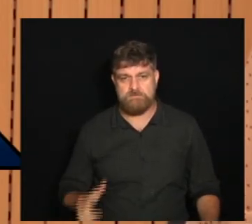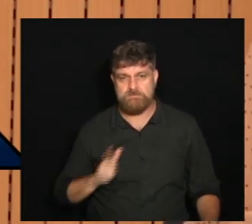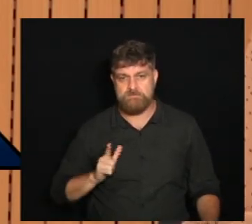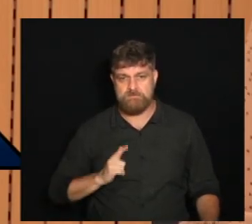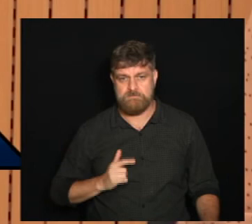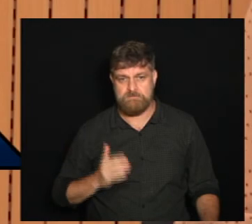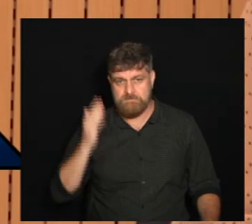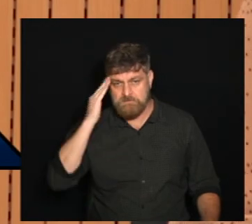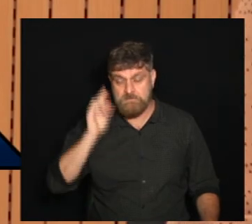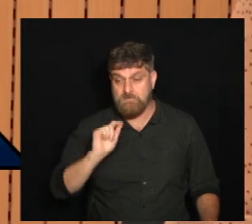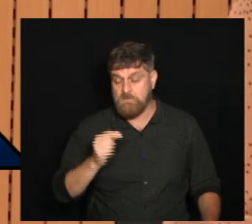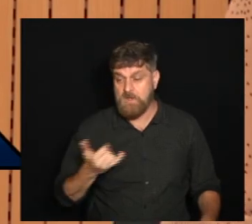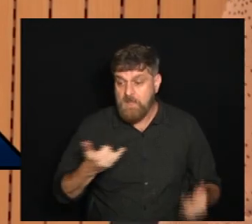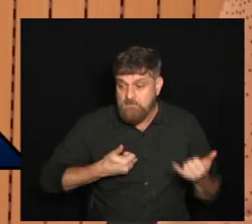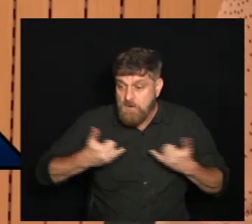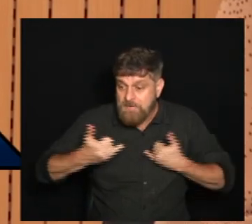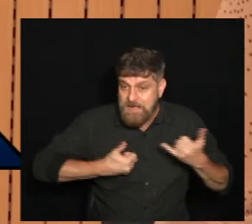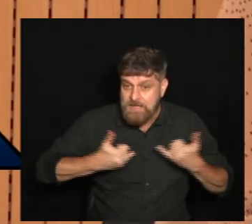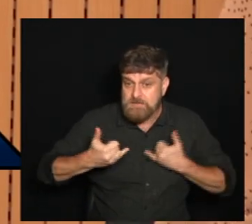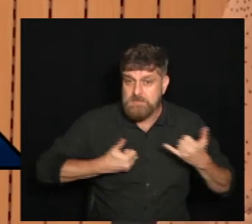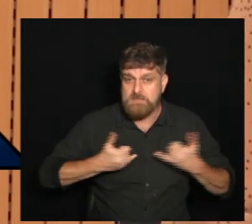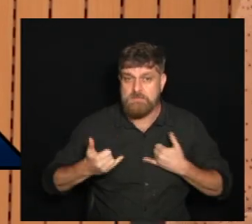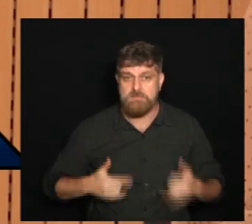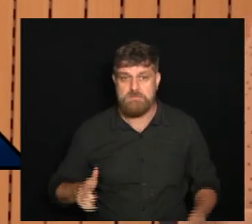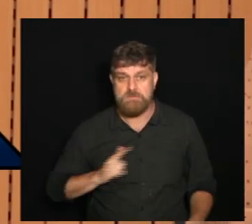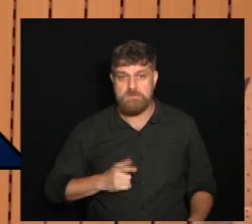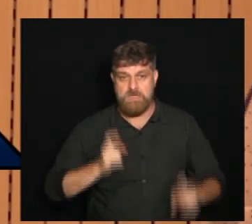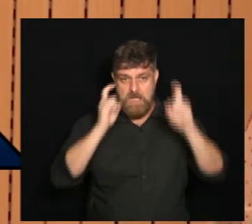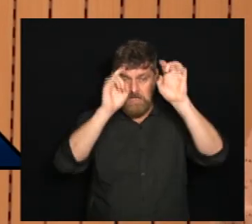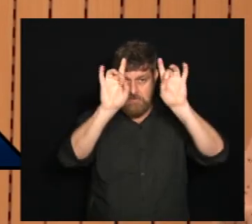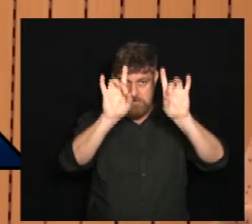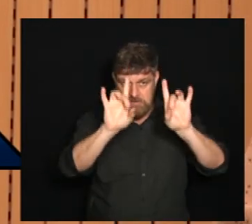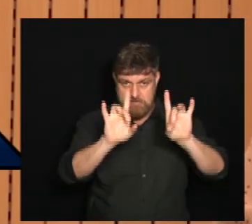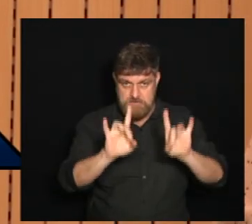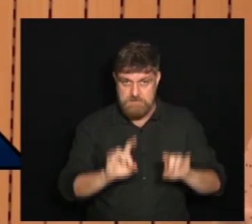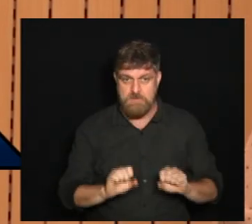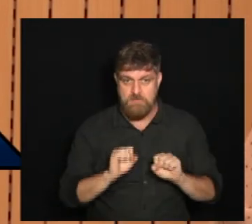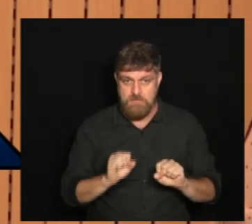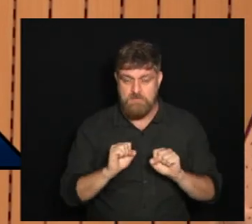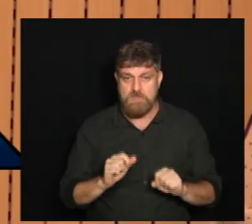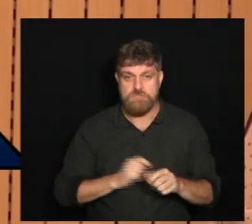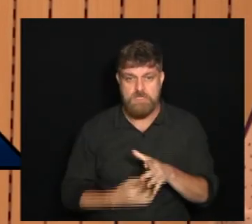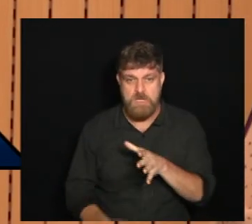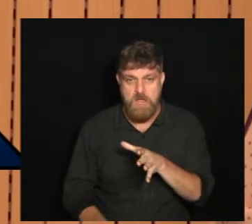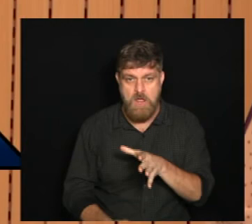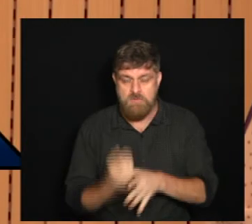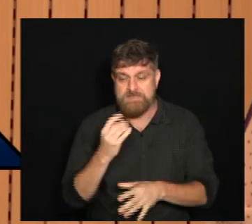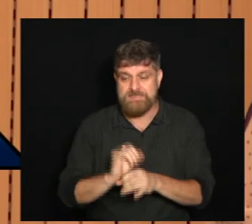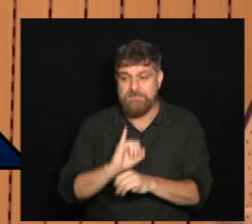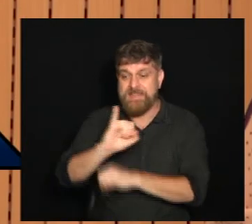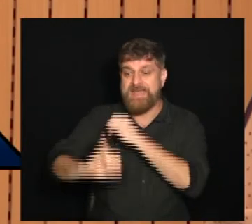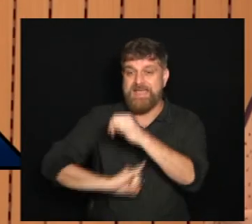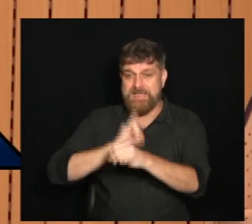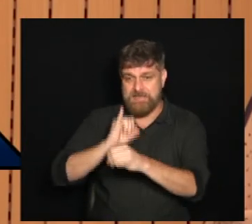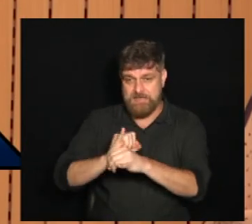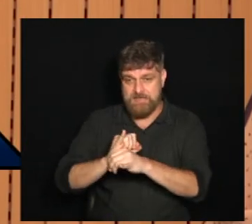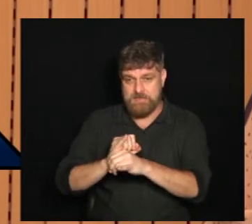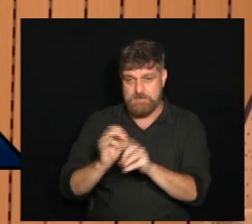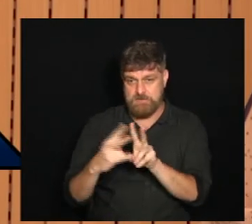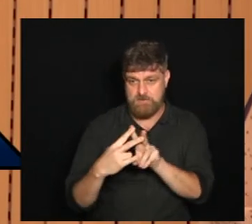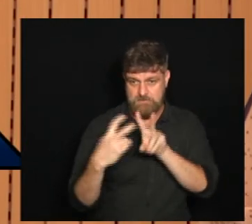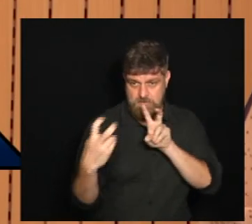atualizar, a nos informar, porque as sessões extraordinárias serão realizadas online.